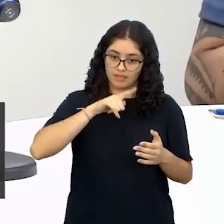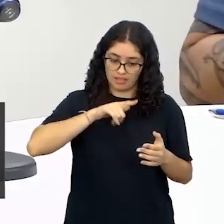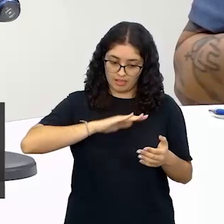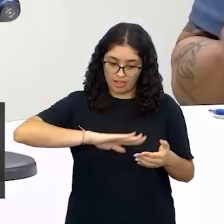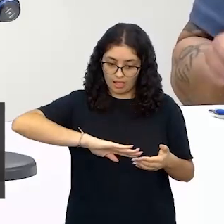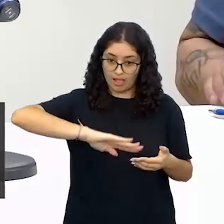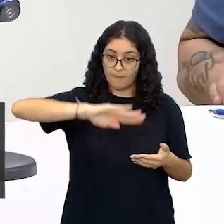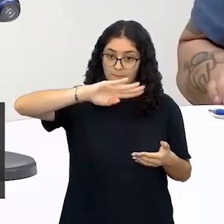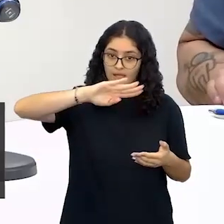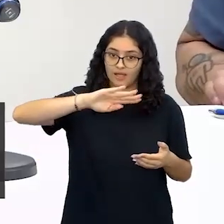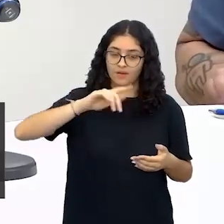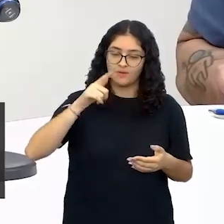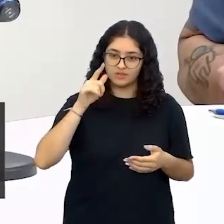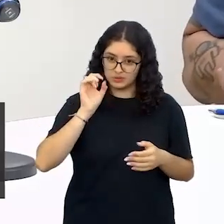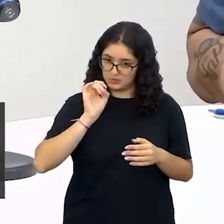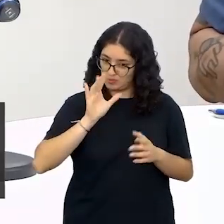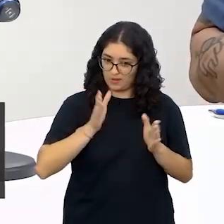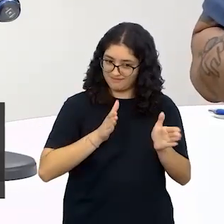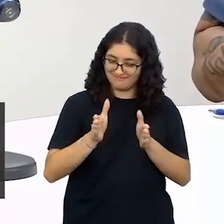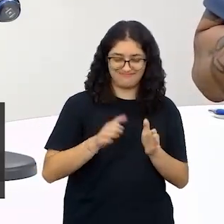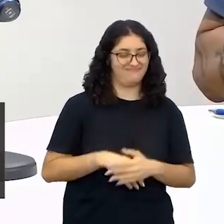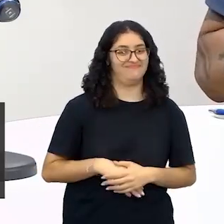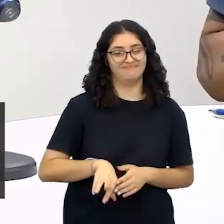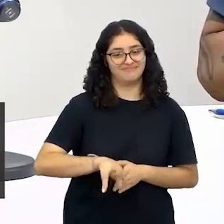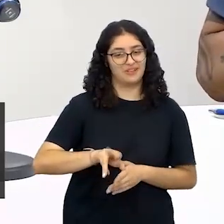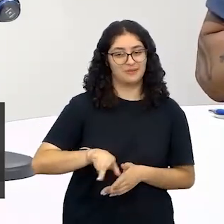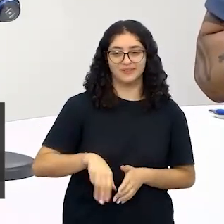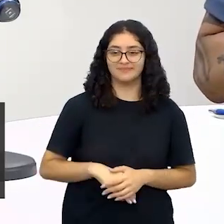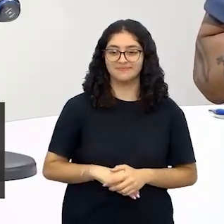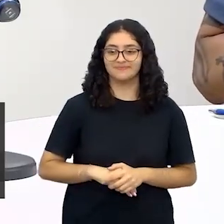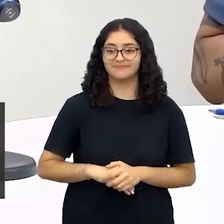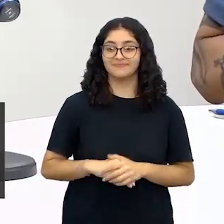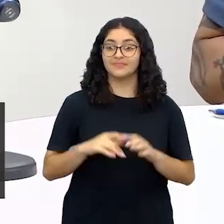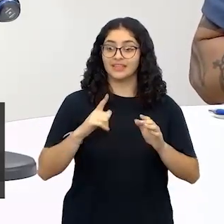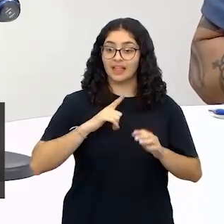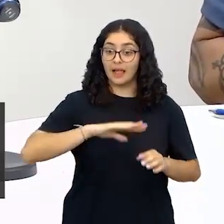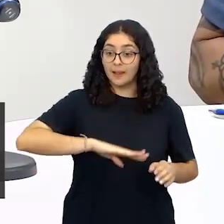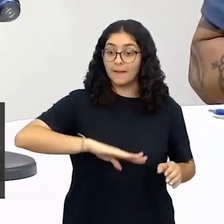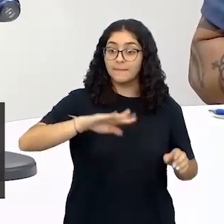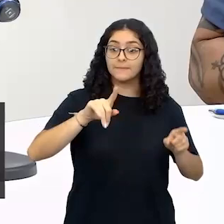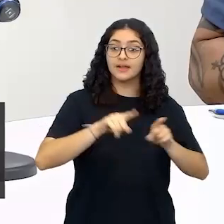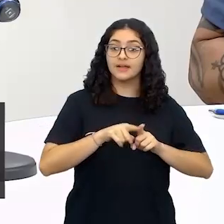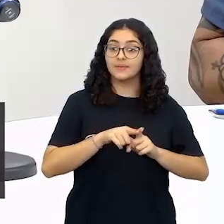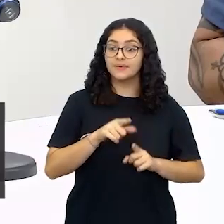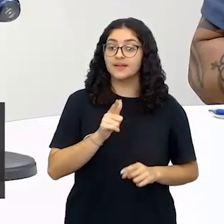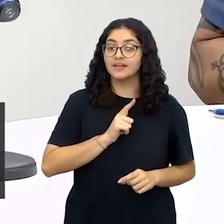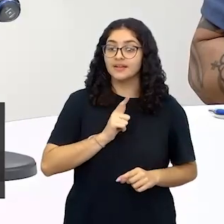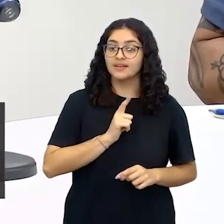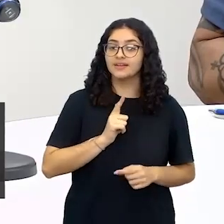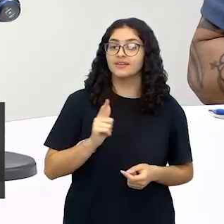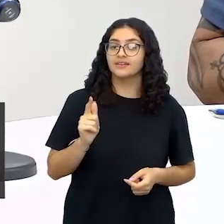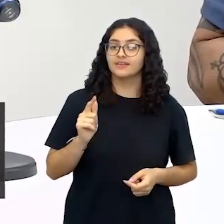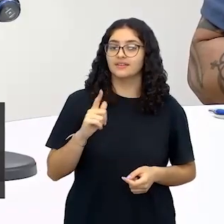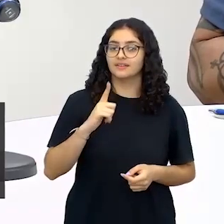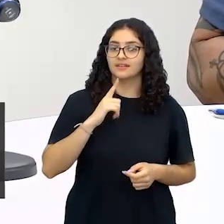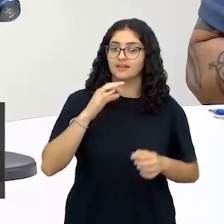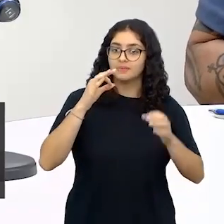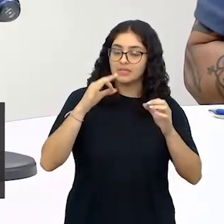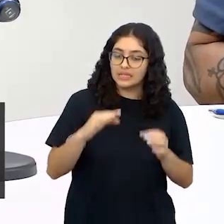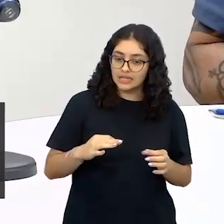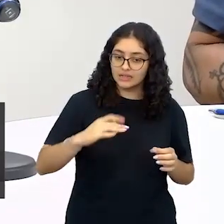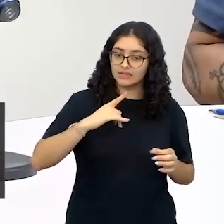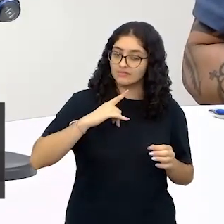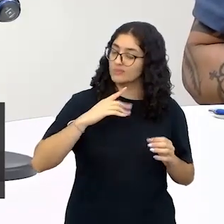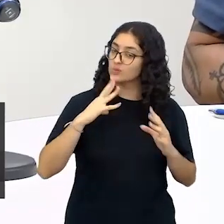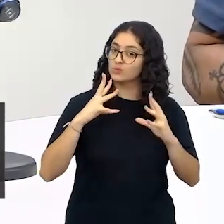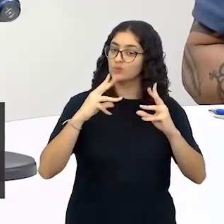só rampa resolve o problema. Não é bem assim. E rampa também tem um nível certo,